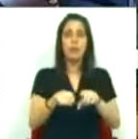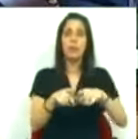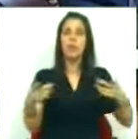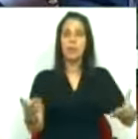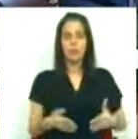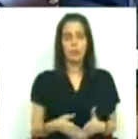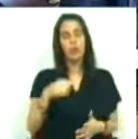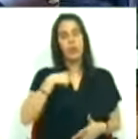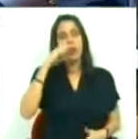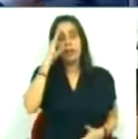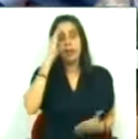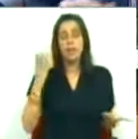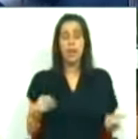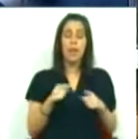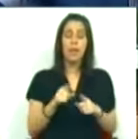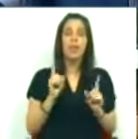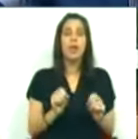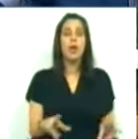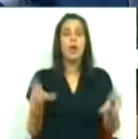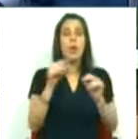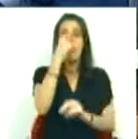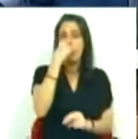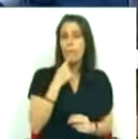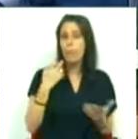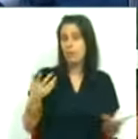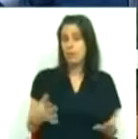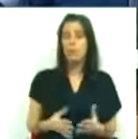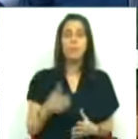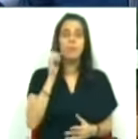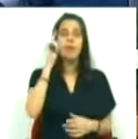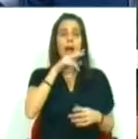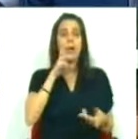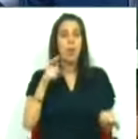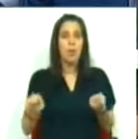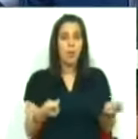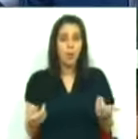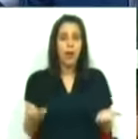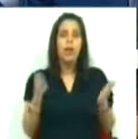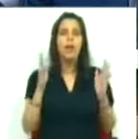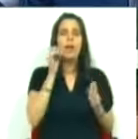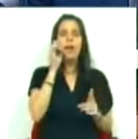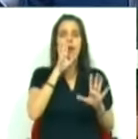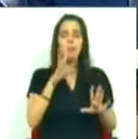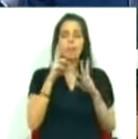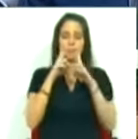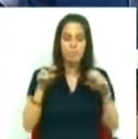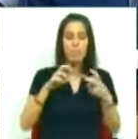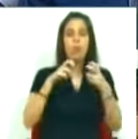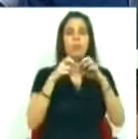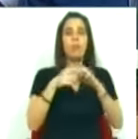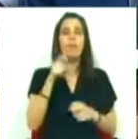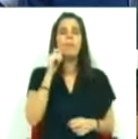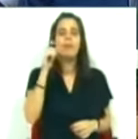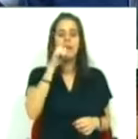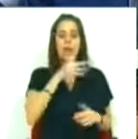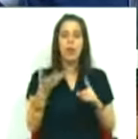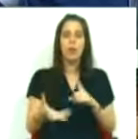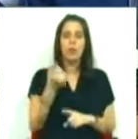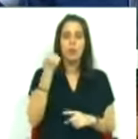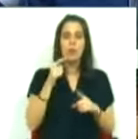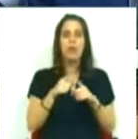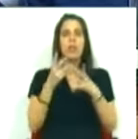políticos. Bem sei que isto implica um novo perfil de quem coordena, de quem tem que identificar problemas e de quem tem que